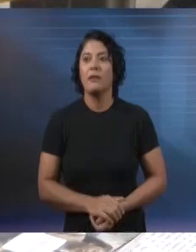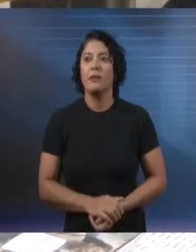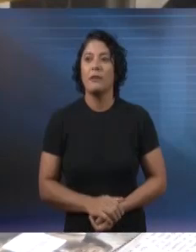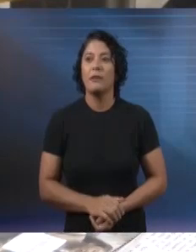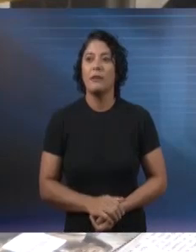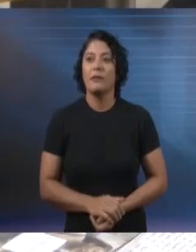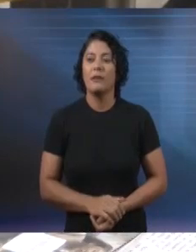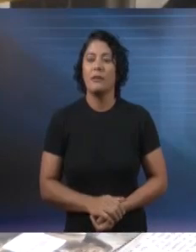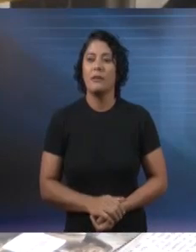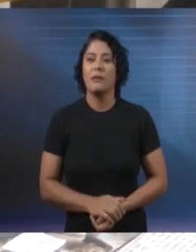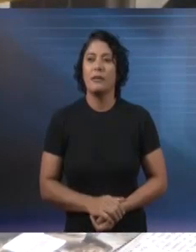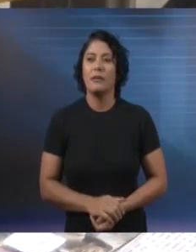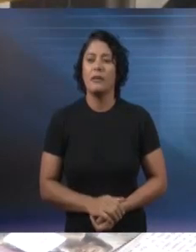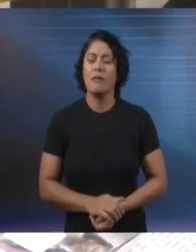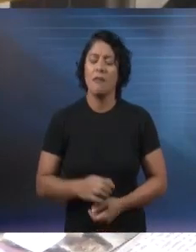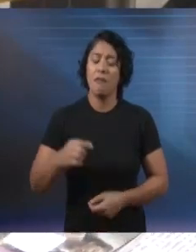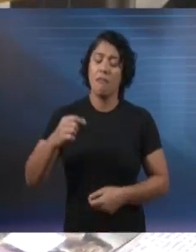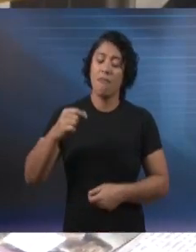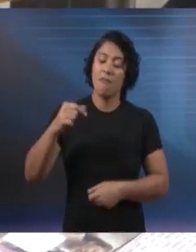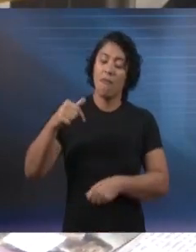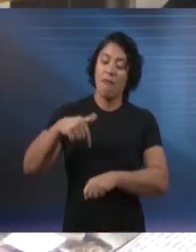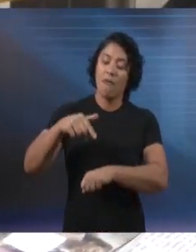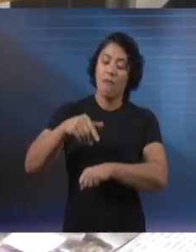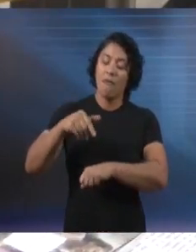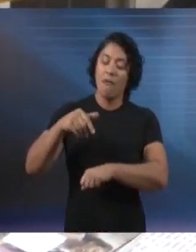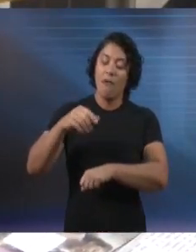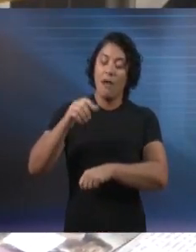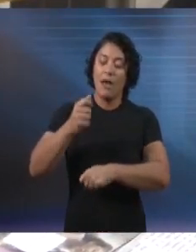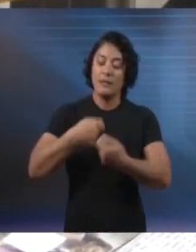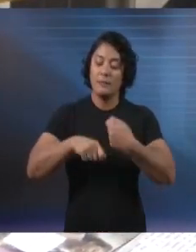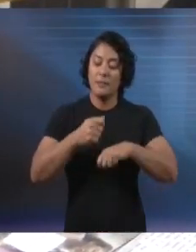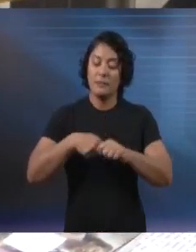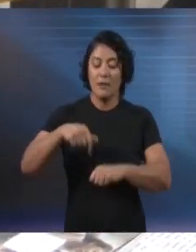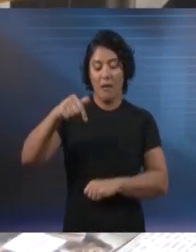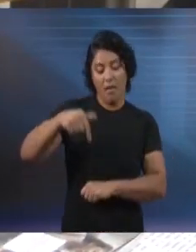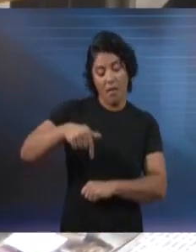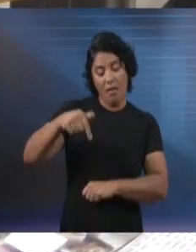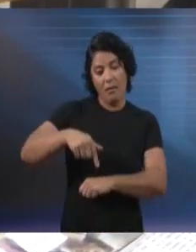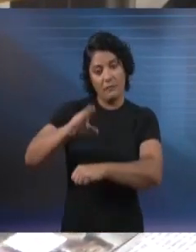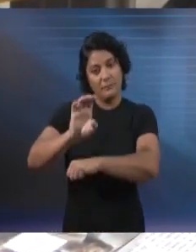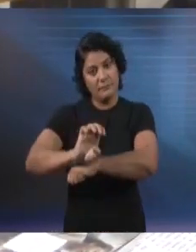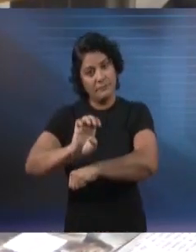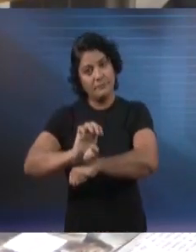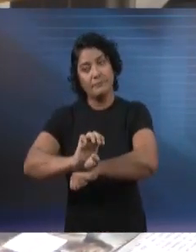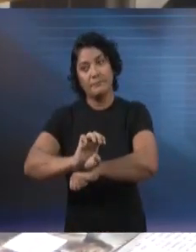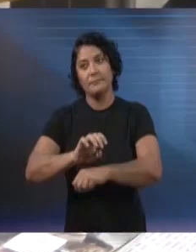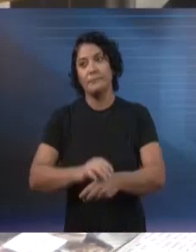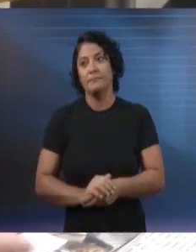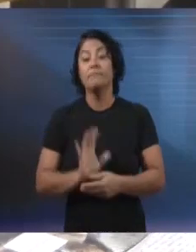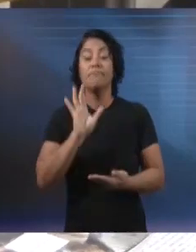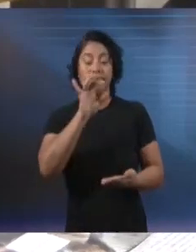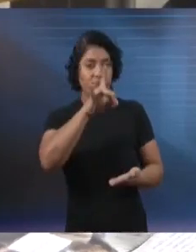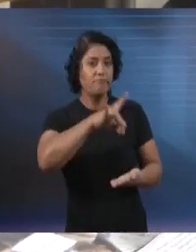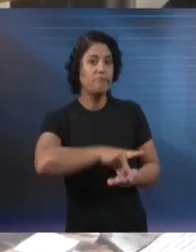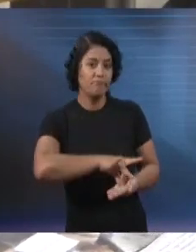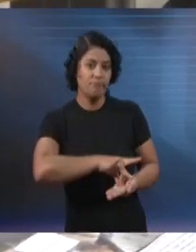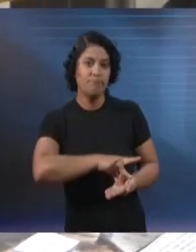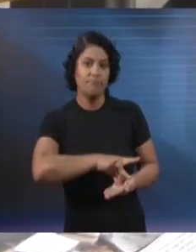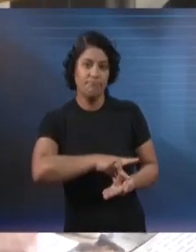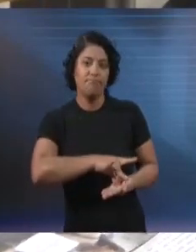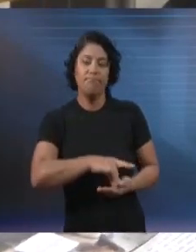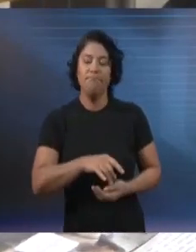Estado fosse minimamente administrado, nós teríamos realmente condições de